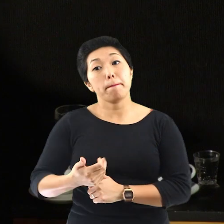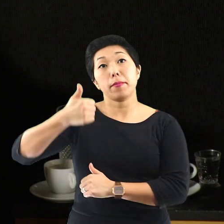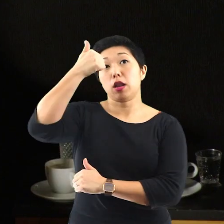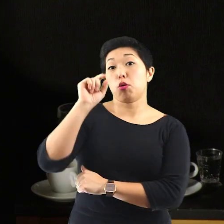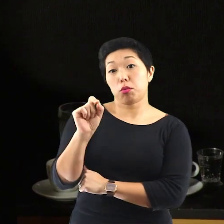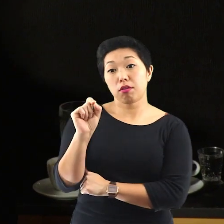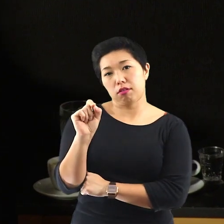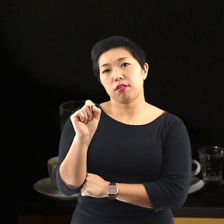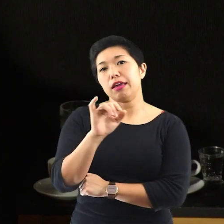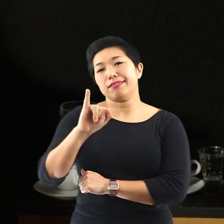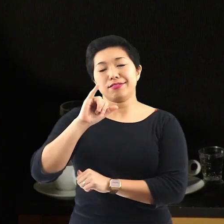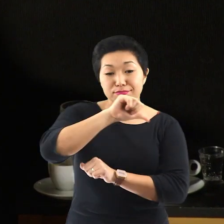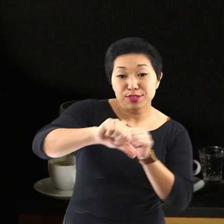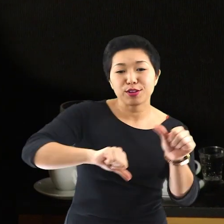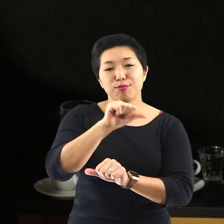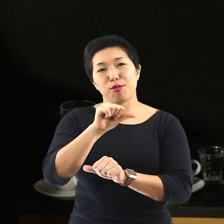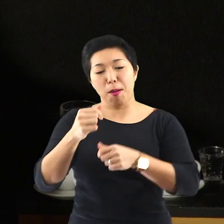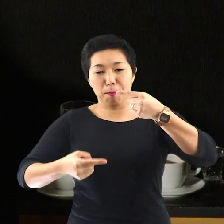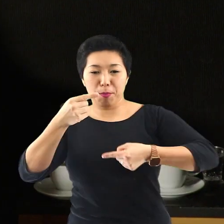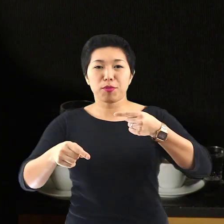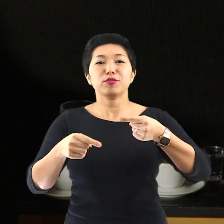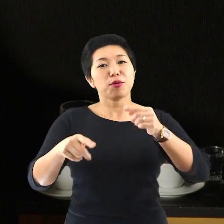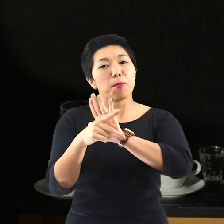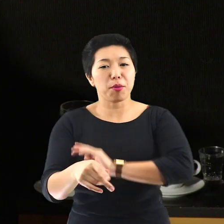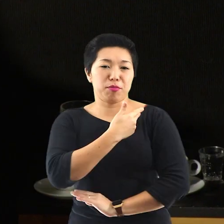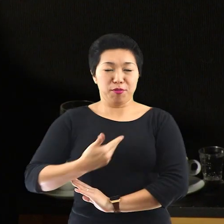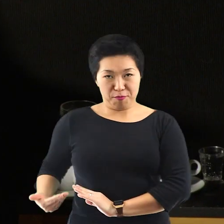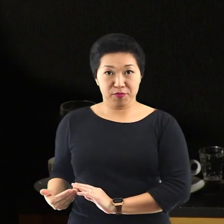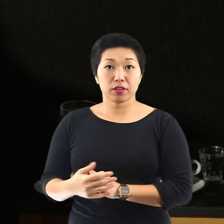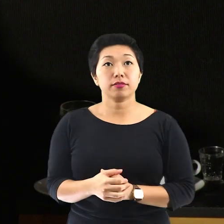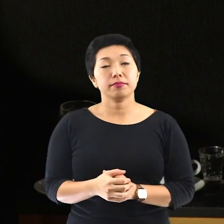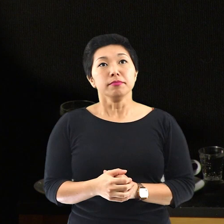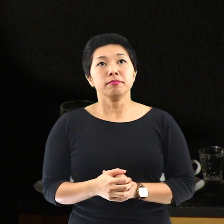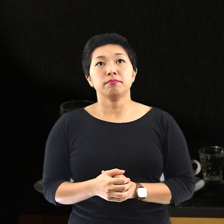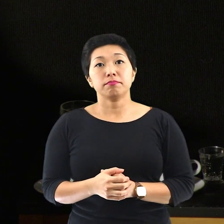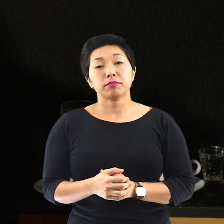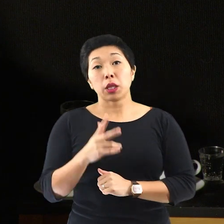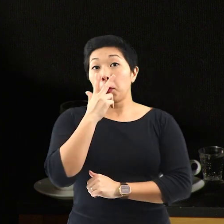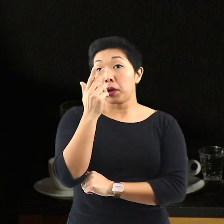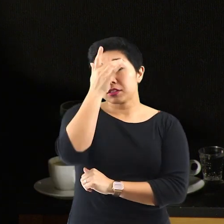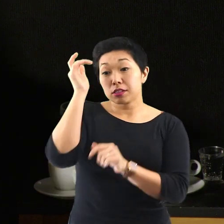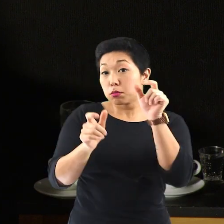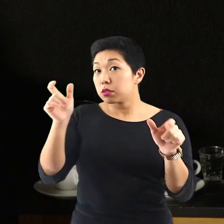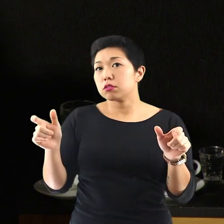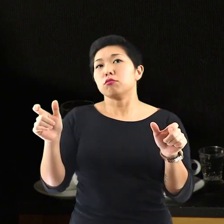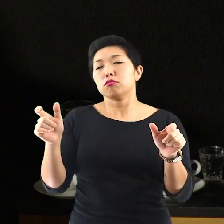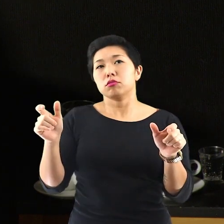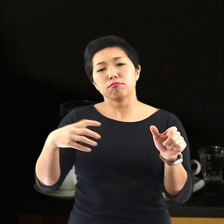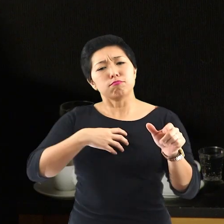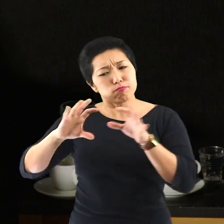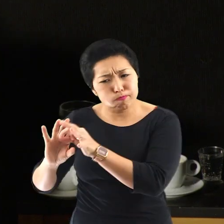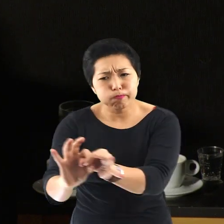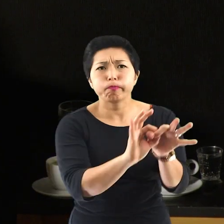será quando se tornar uma política de Estado, não tem a menor dúvida. E eu acho que as pessoas, quanto